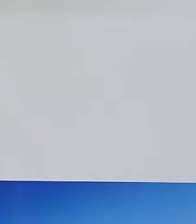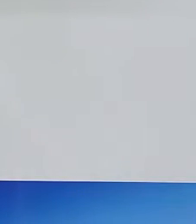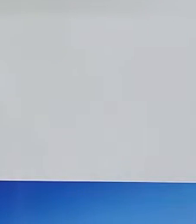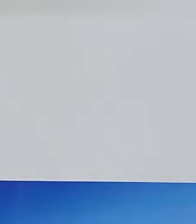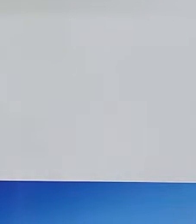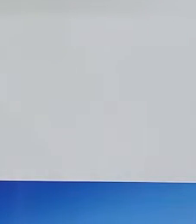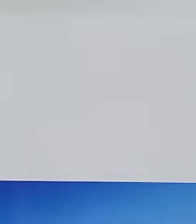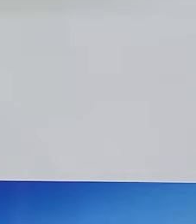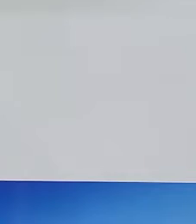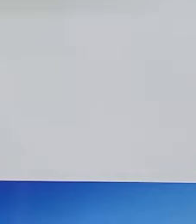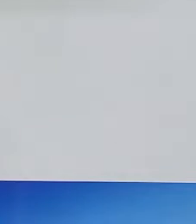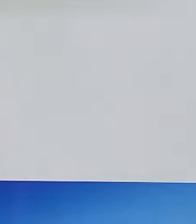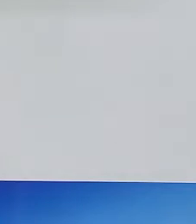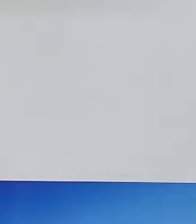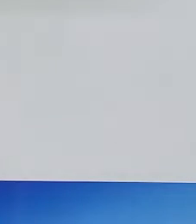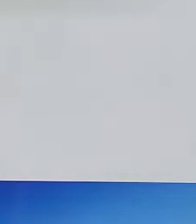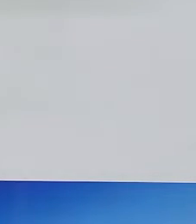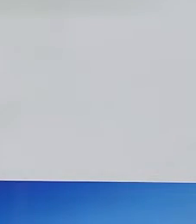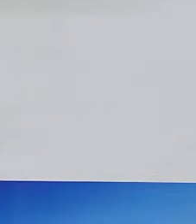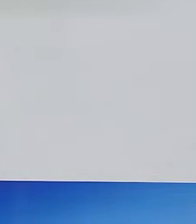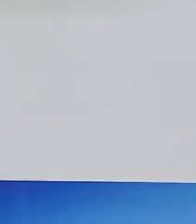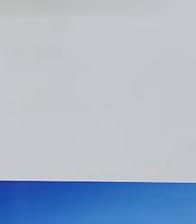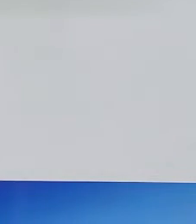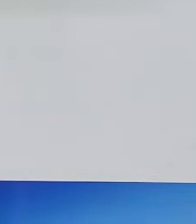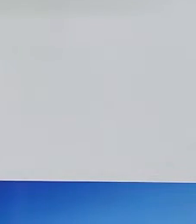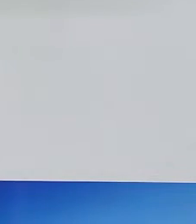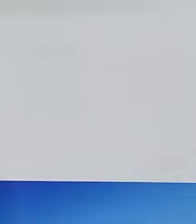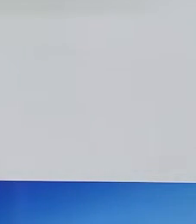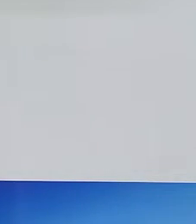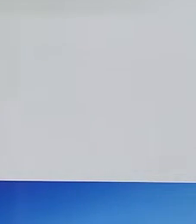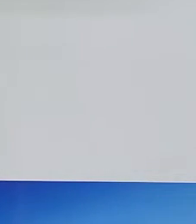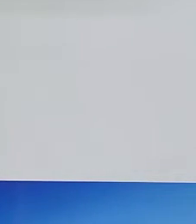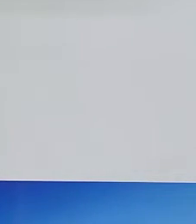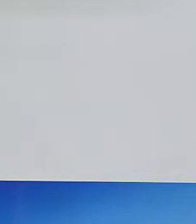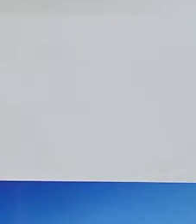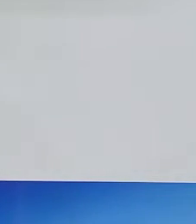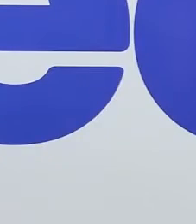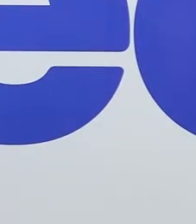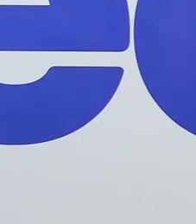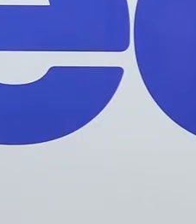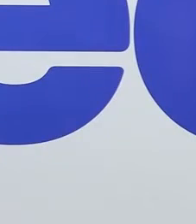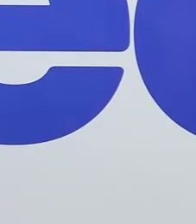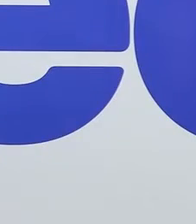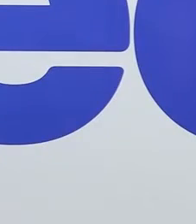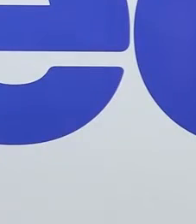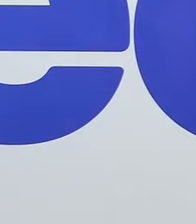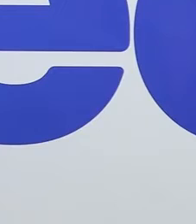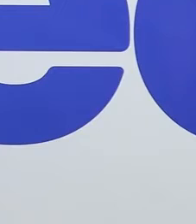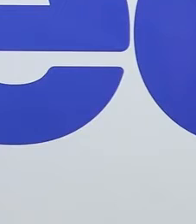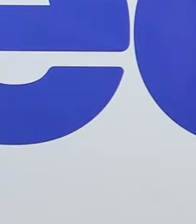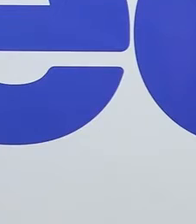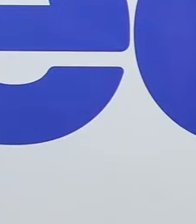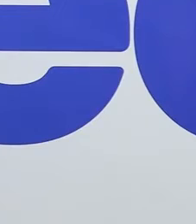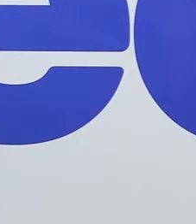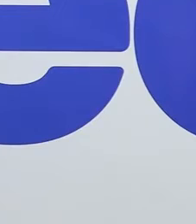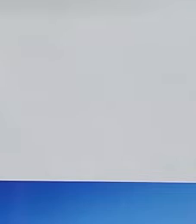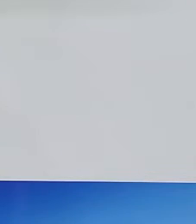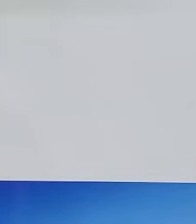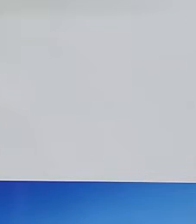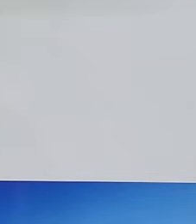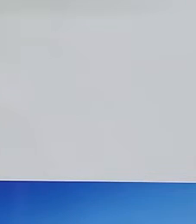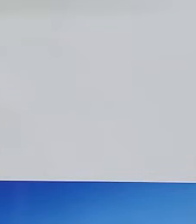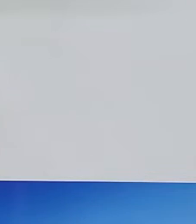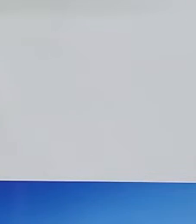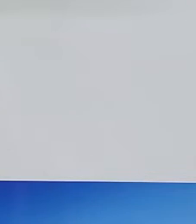as falas e a marcação de cena. Isso, né? Então ele é muito dinâmico. Muito dinâmico, é muito legal ler o